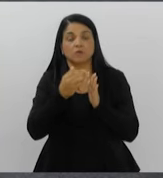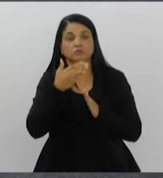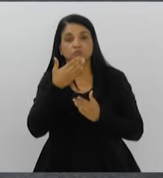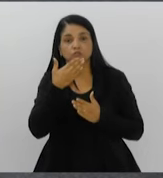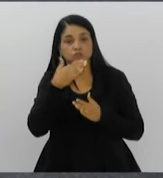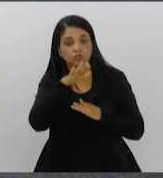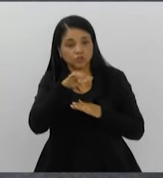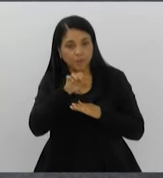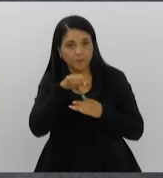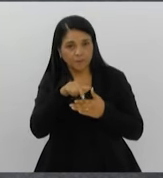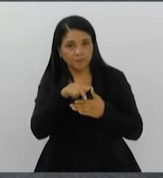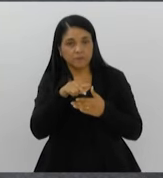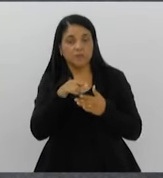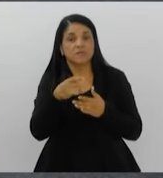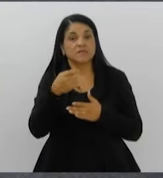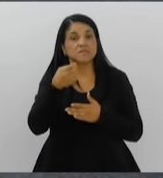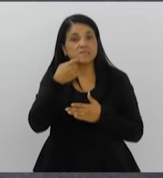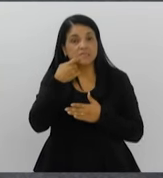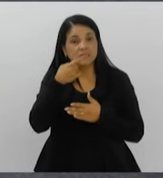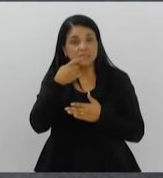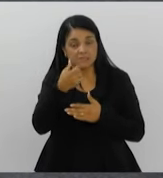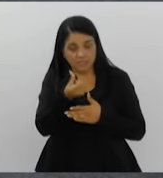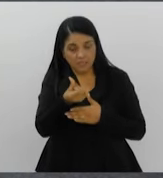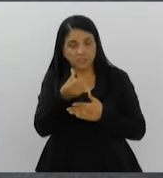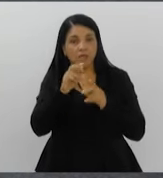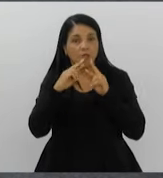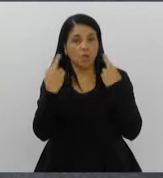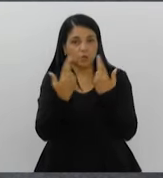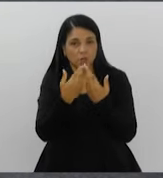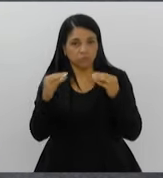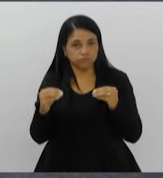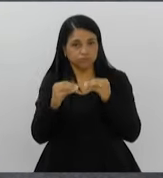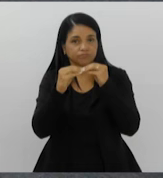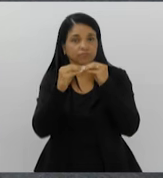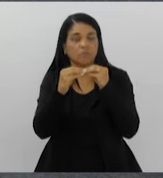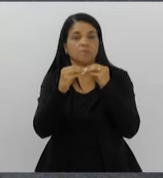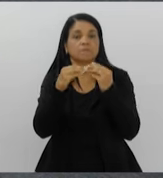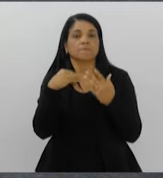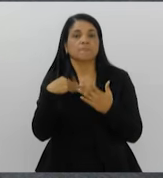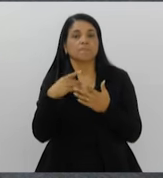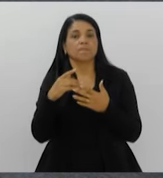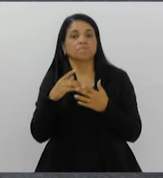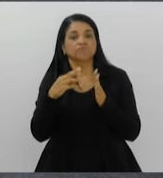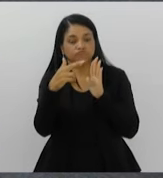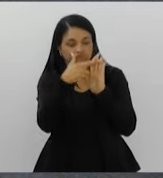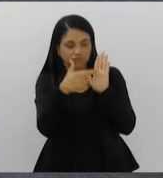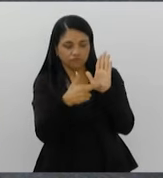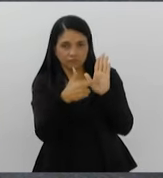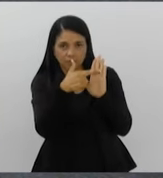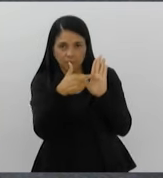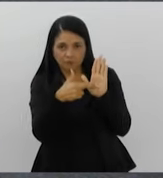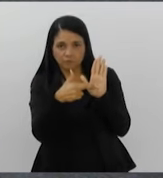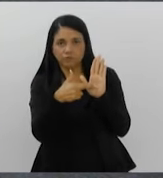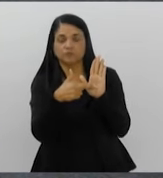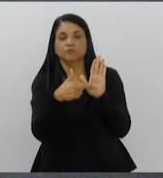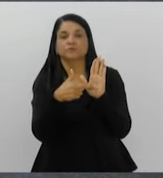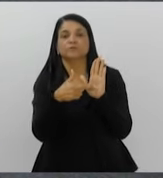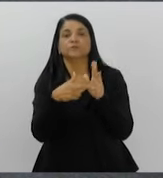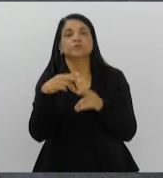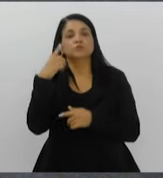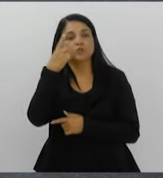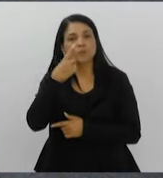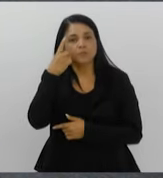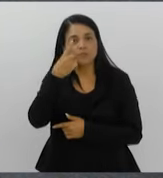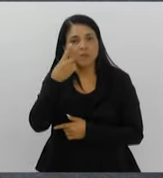convocação. Sexta reunião extraordinária. Convoco nos termos regimentais os senhores deputados